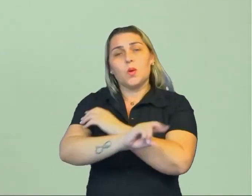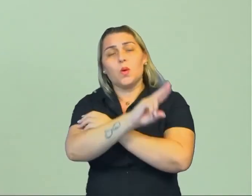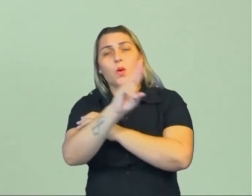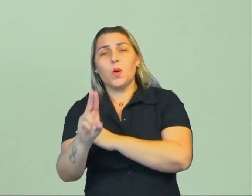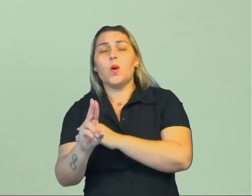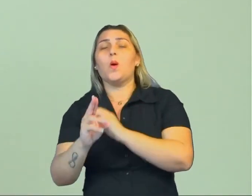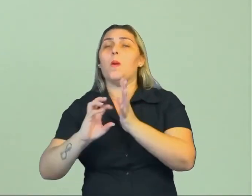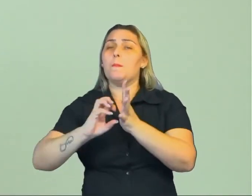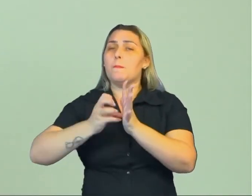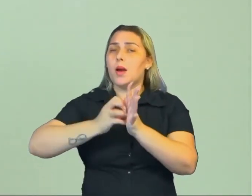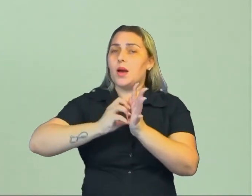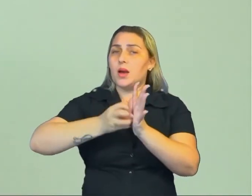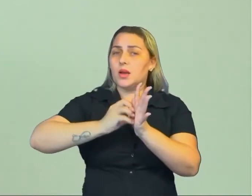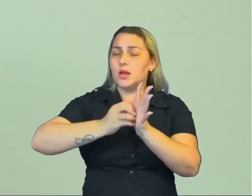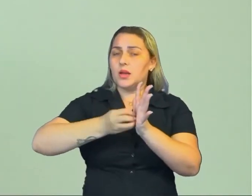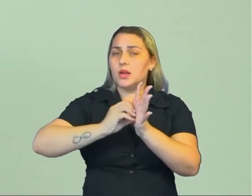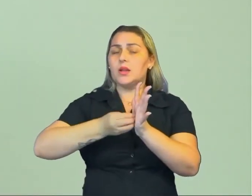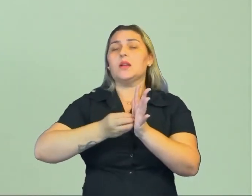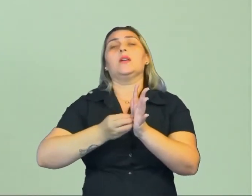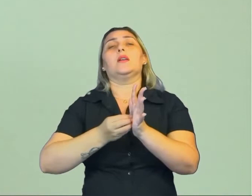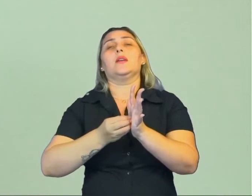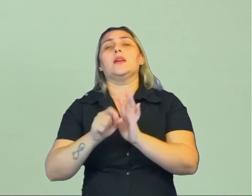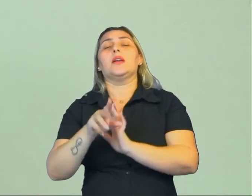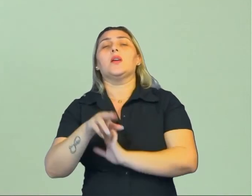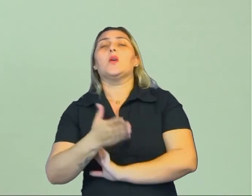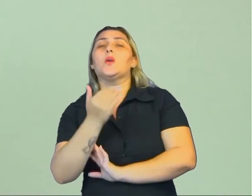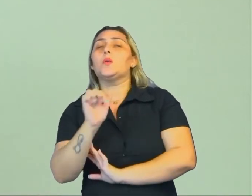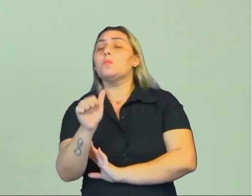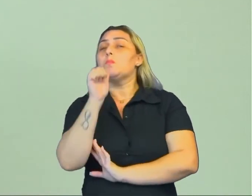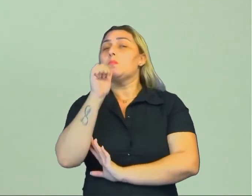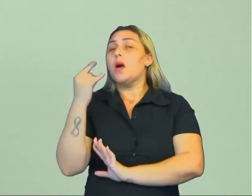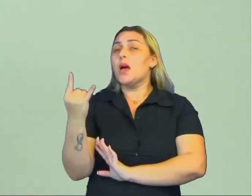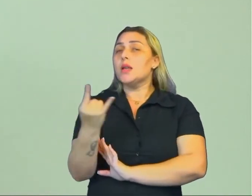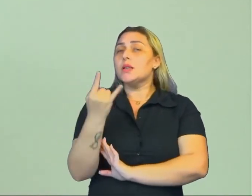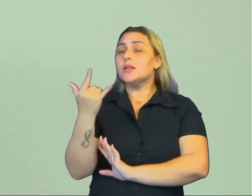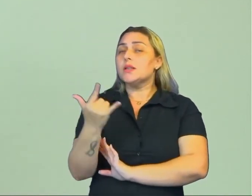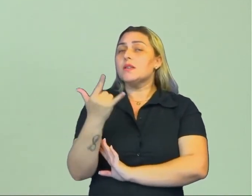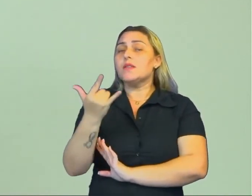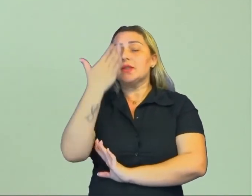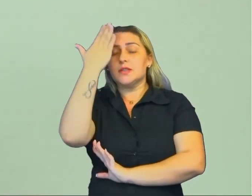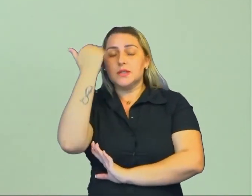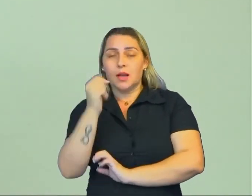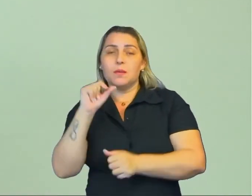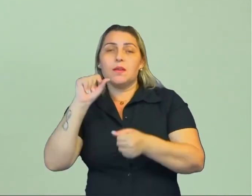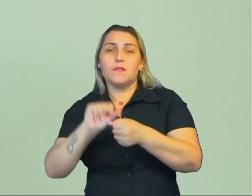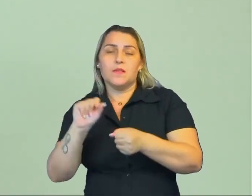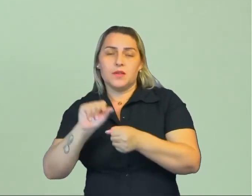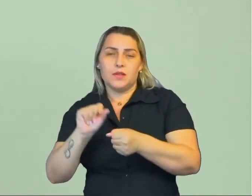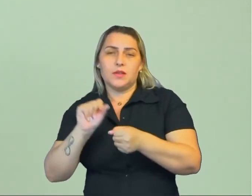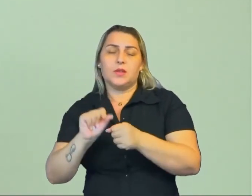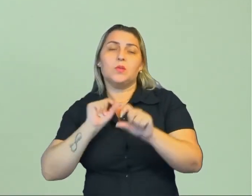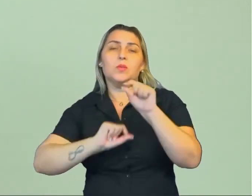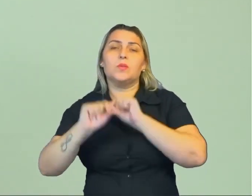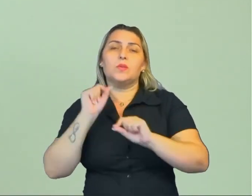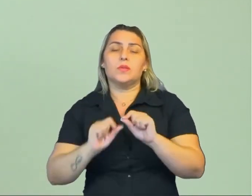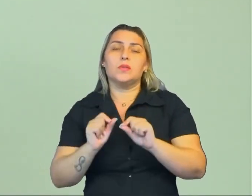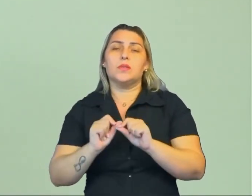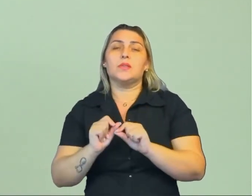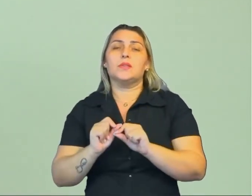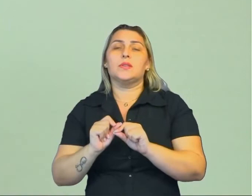aquela bactéria. Quem gosta aqui de tomar uma cerveja, saiba que a cerveja é feita através